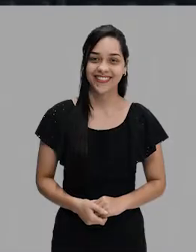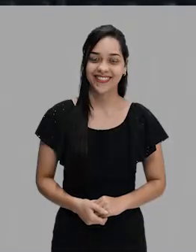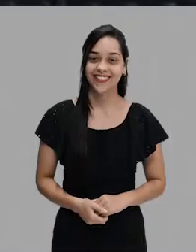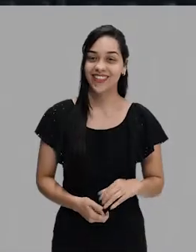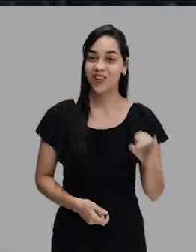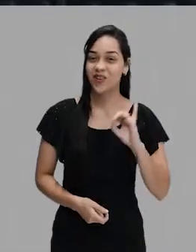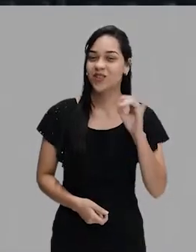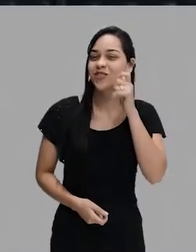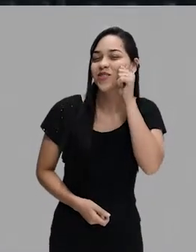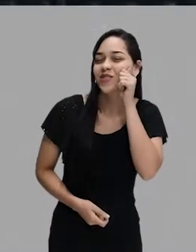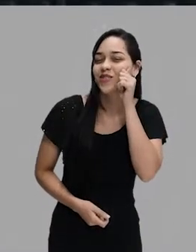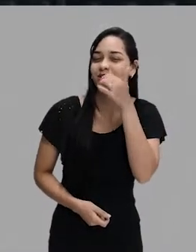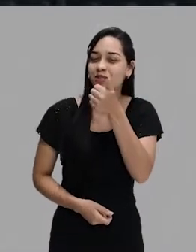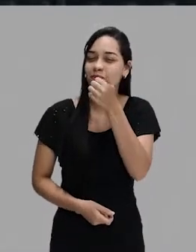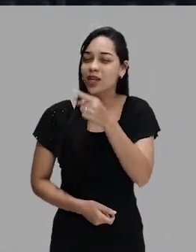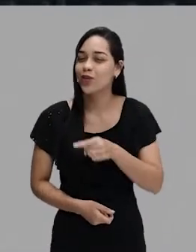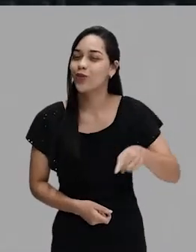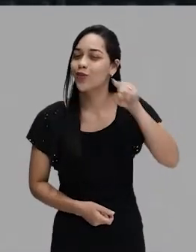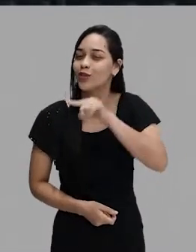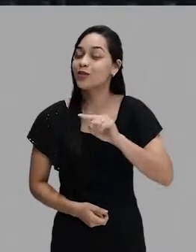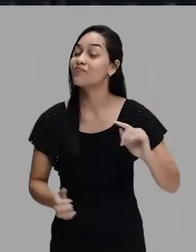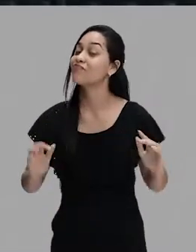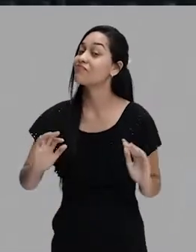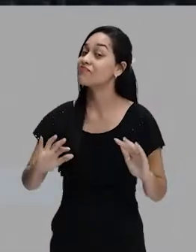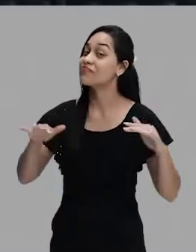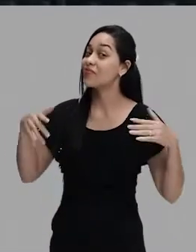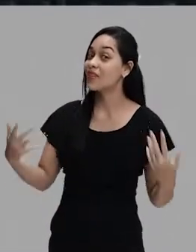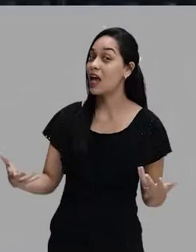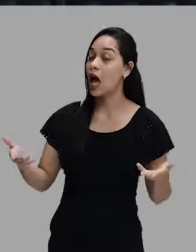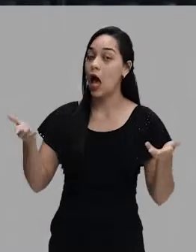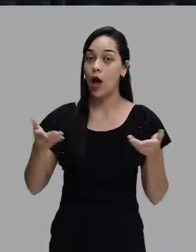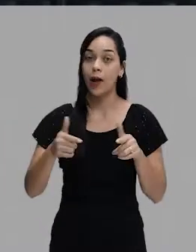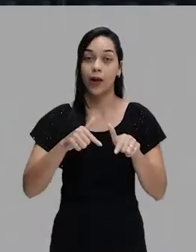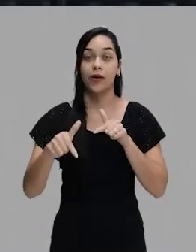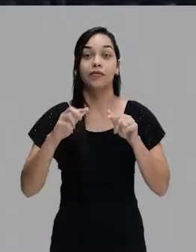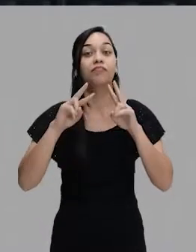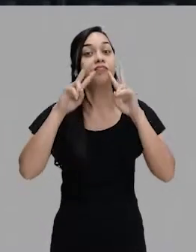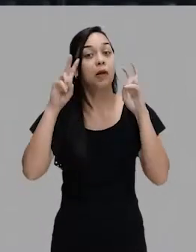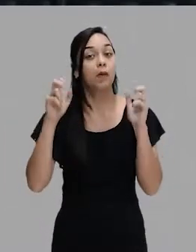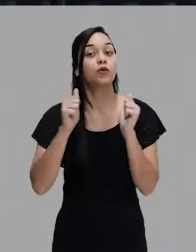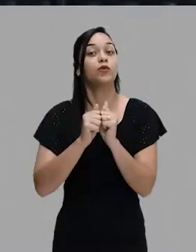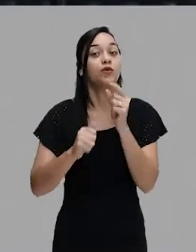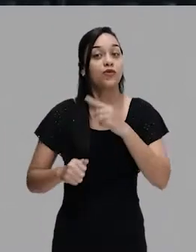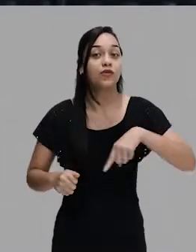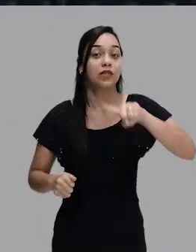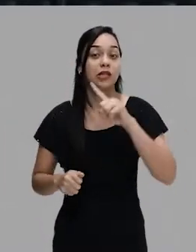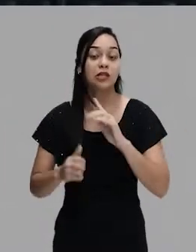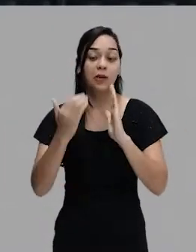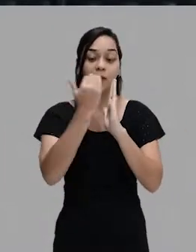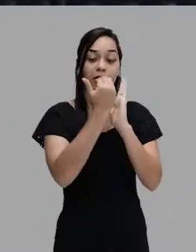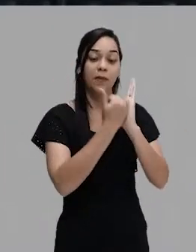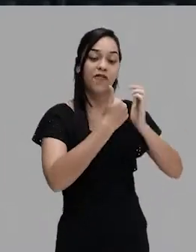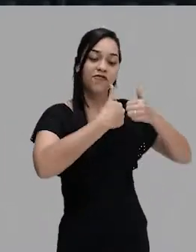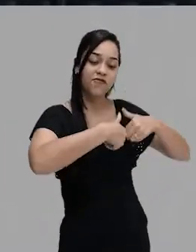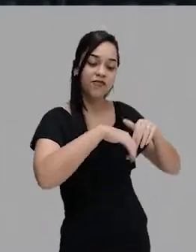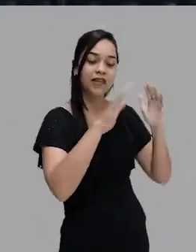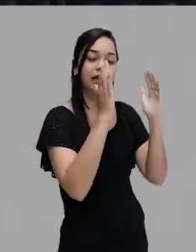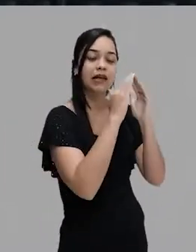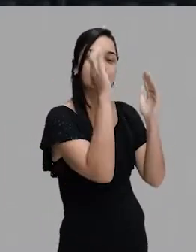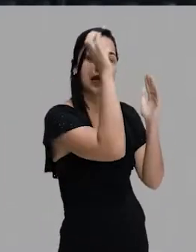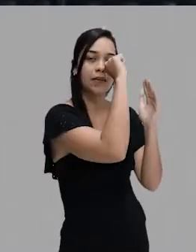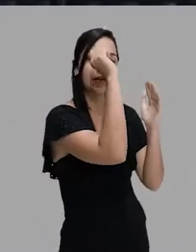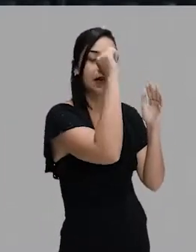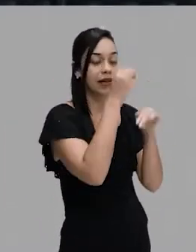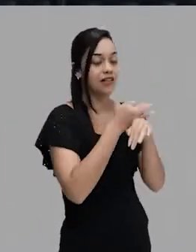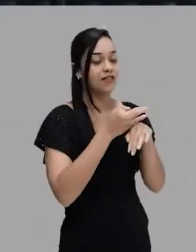Oi, chuchus, tudo bem com vocês? Então, trabalhando ainda com vocês no programa Fique em Casa Aprendendo. As